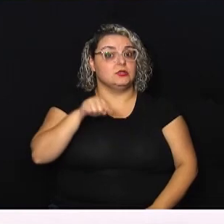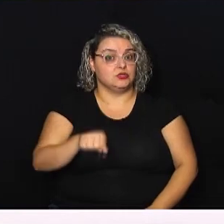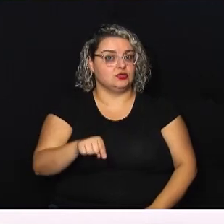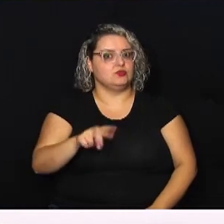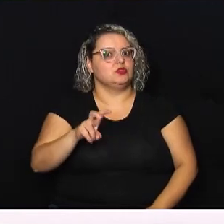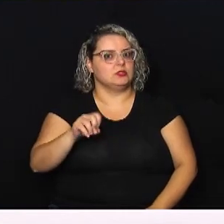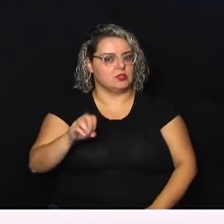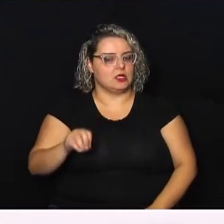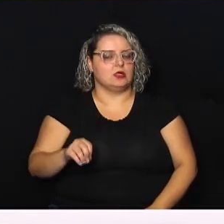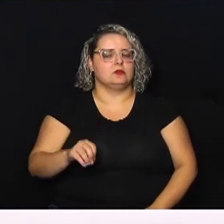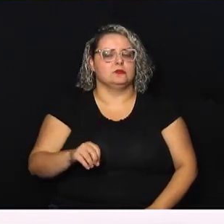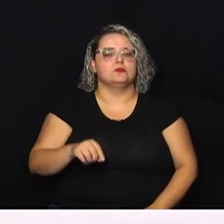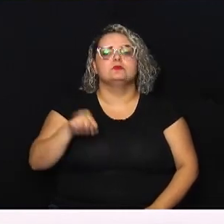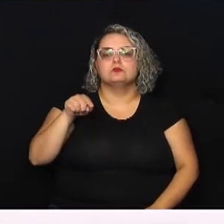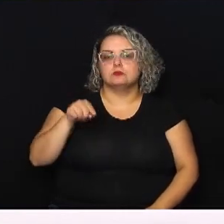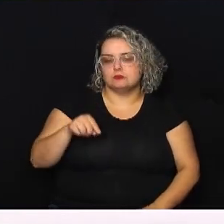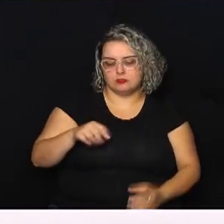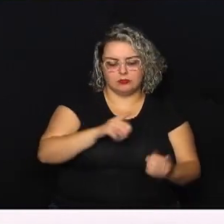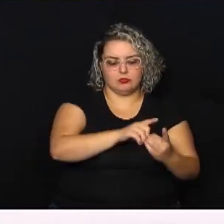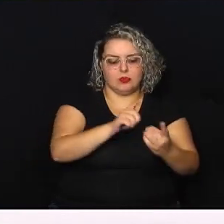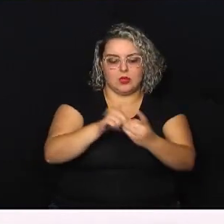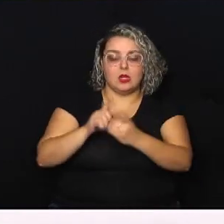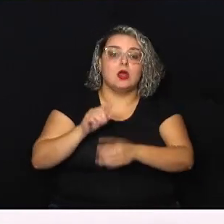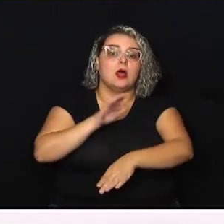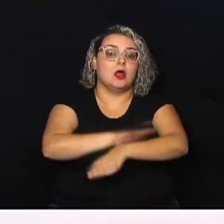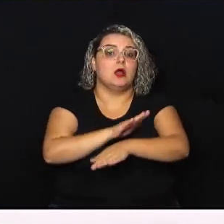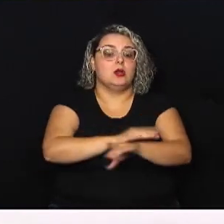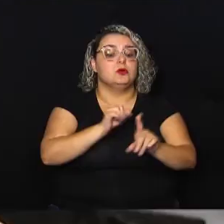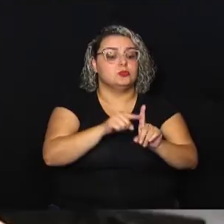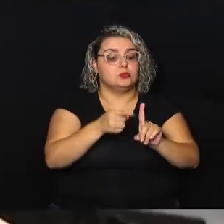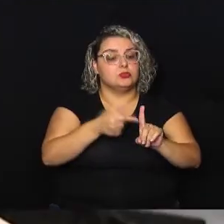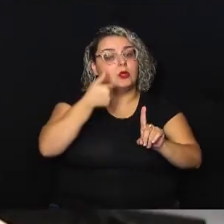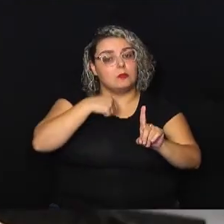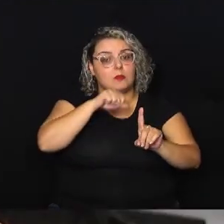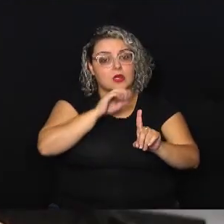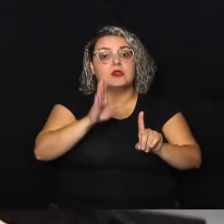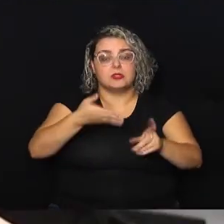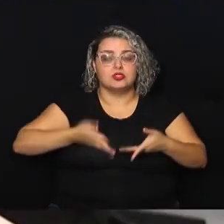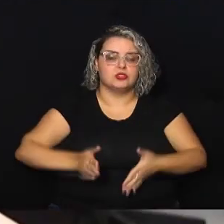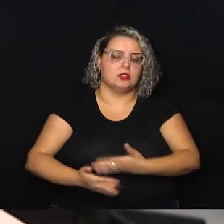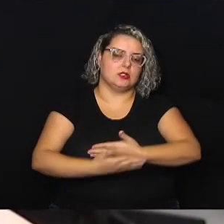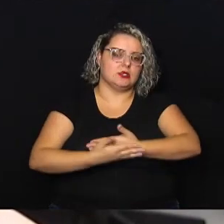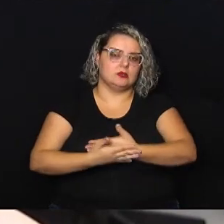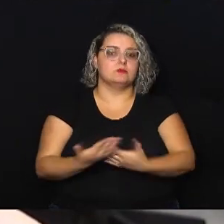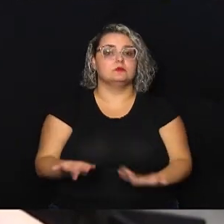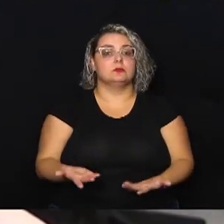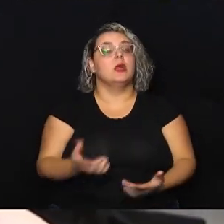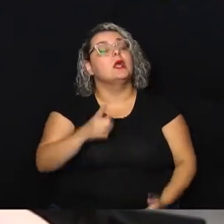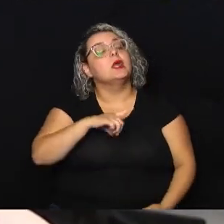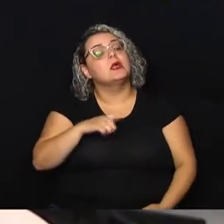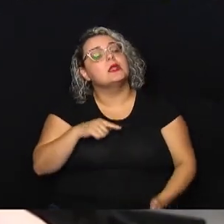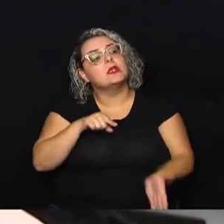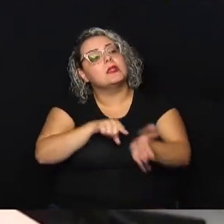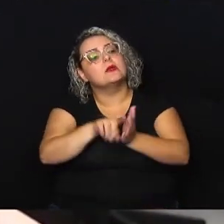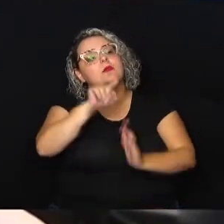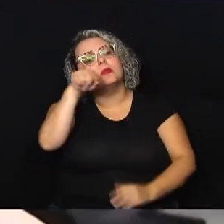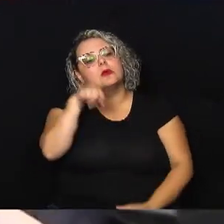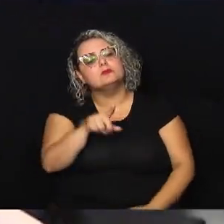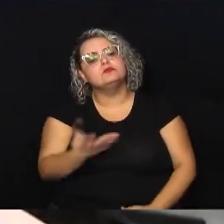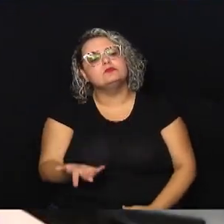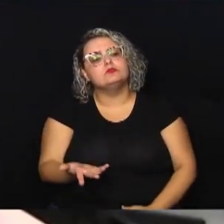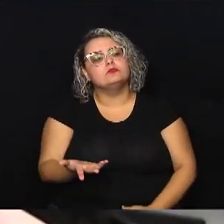consulta, assistência a mães, gestantes e recém-nascidos. Isso levanta uma questão sobre a necessidade